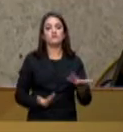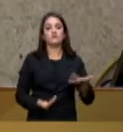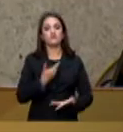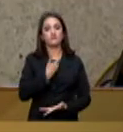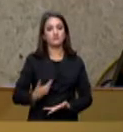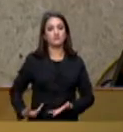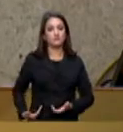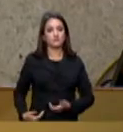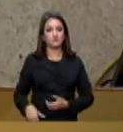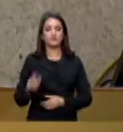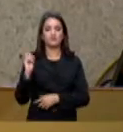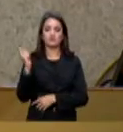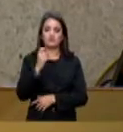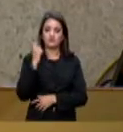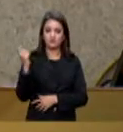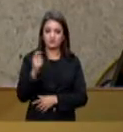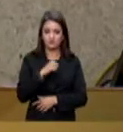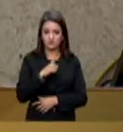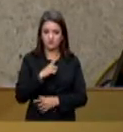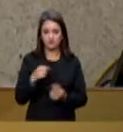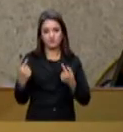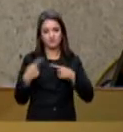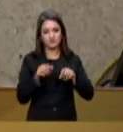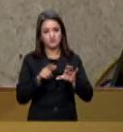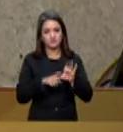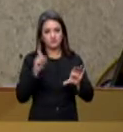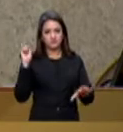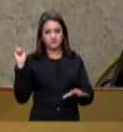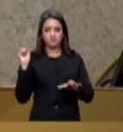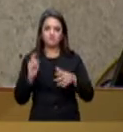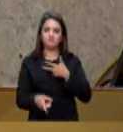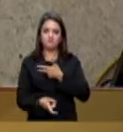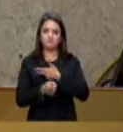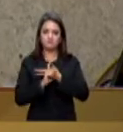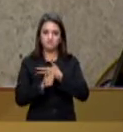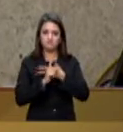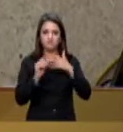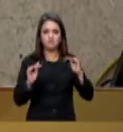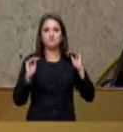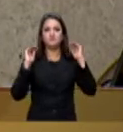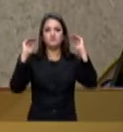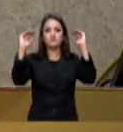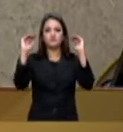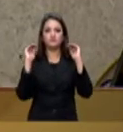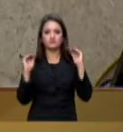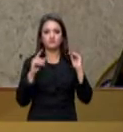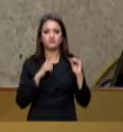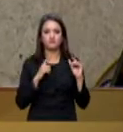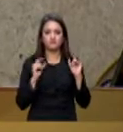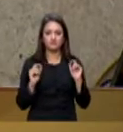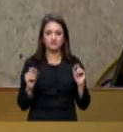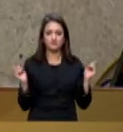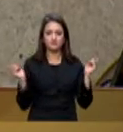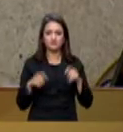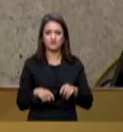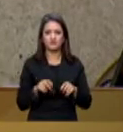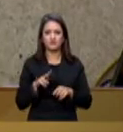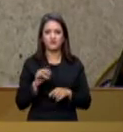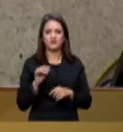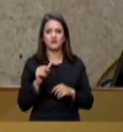Sul, ausência de afronta à autonomia do chefe do Poder Executivo ou de usurpação de competência da